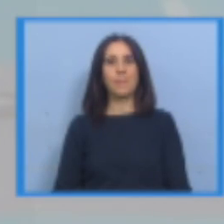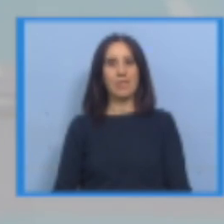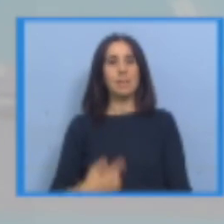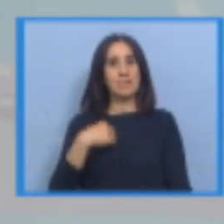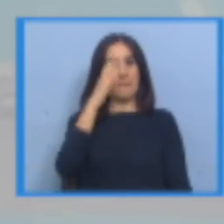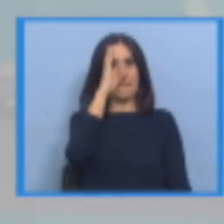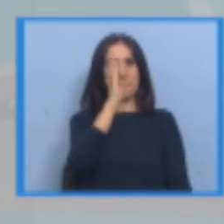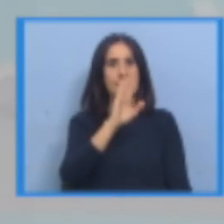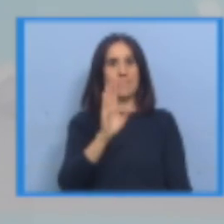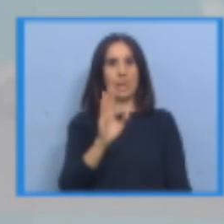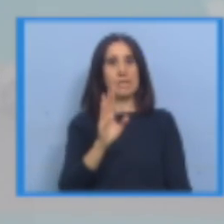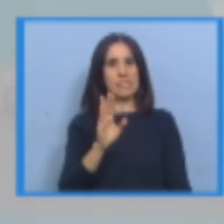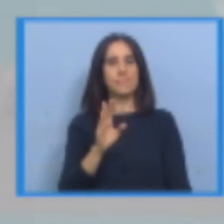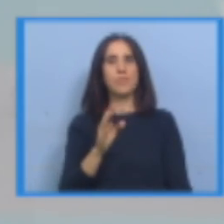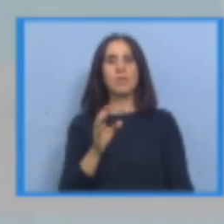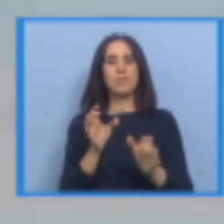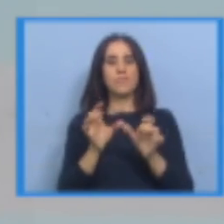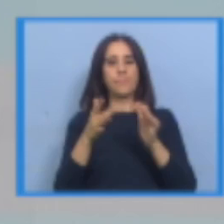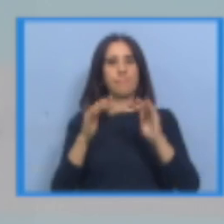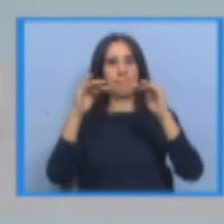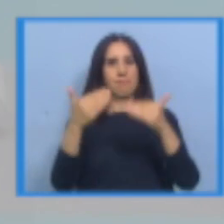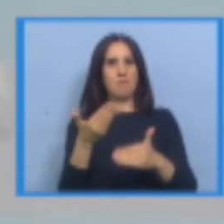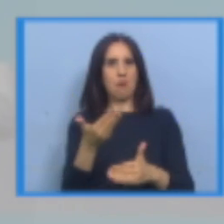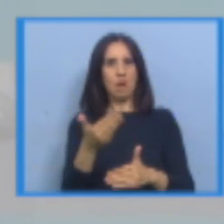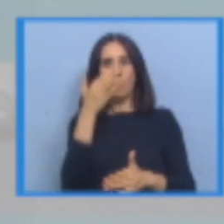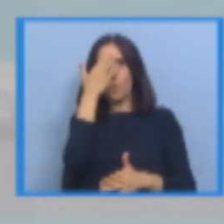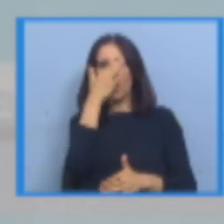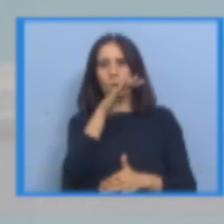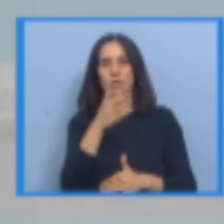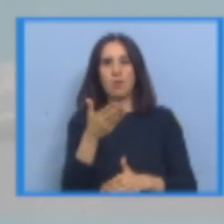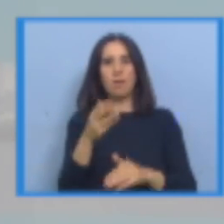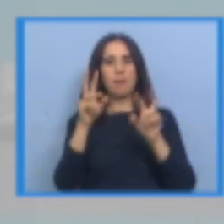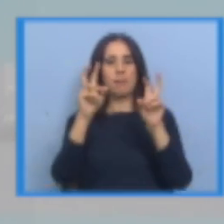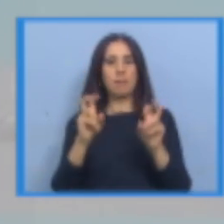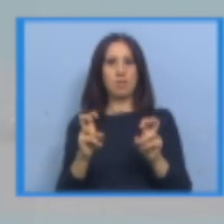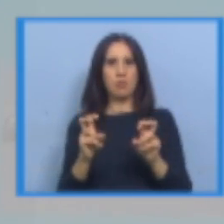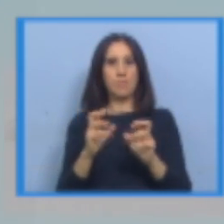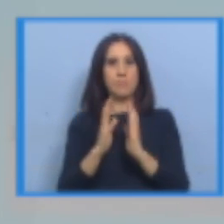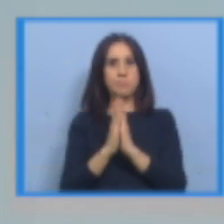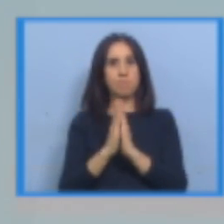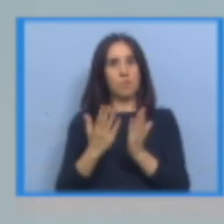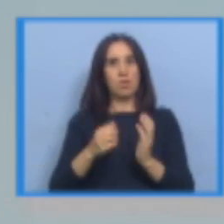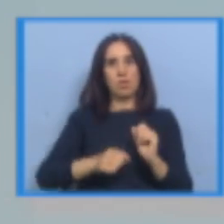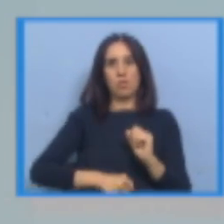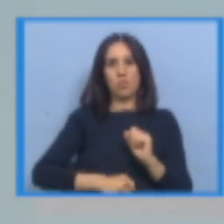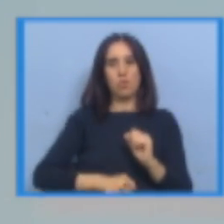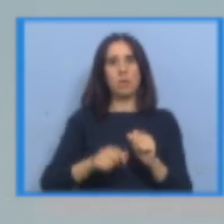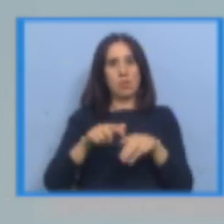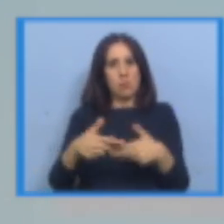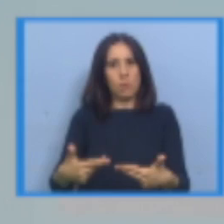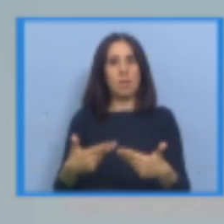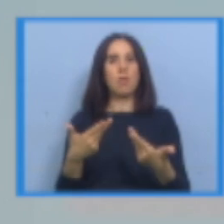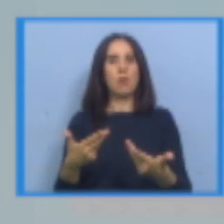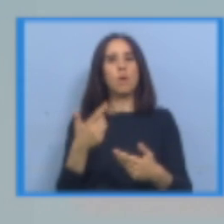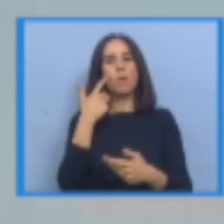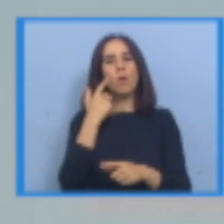Já sabe que é em agência.eclesia.pt que pode encontrar os temas da atualidade na Igreja Católica. Agora